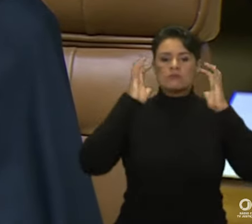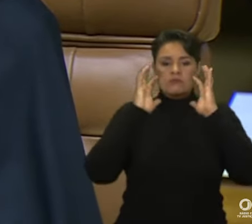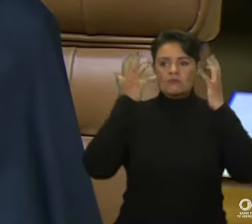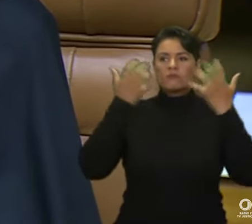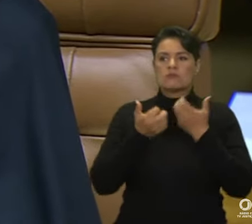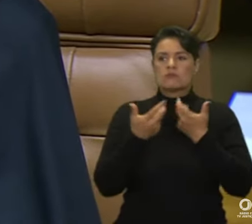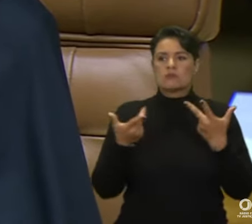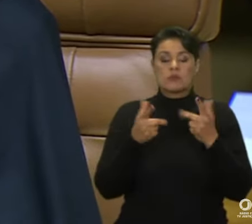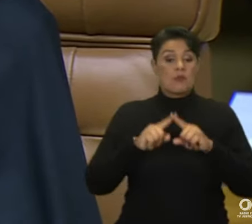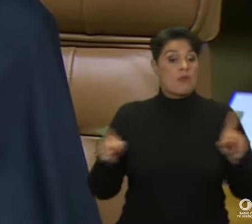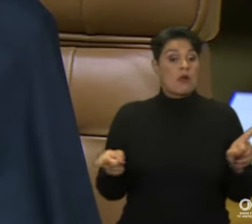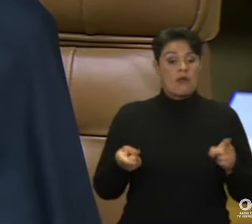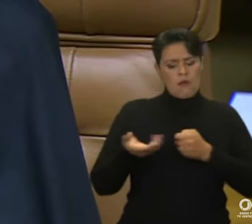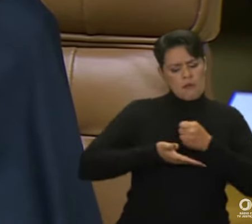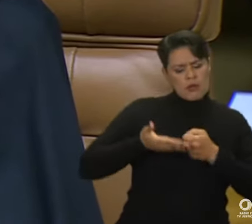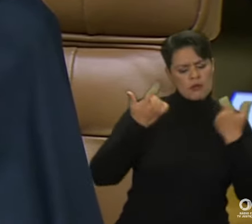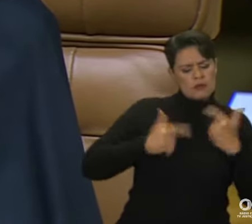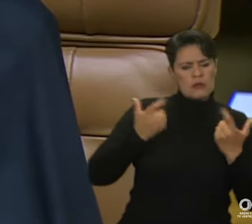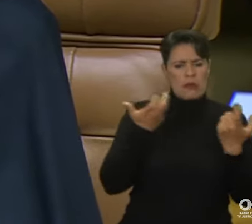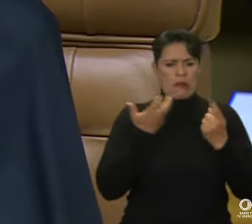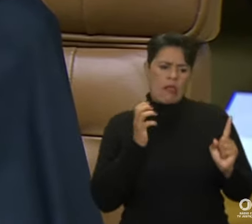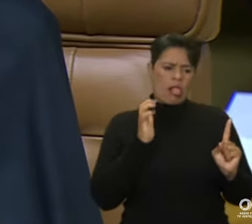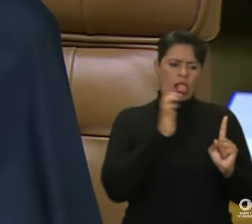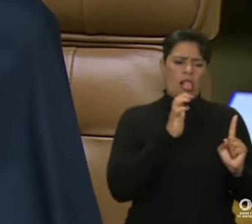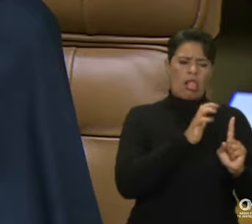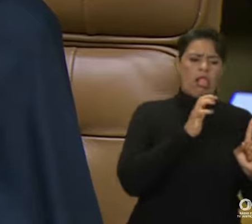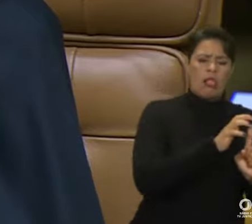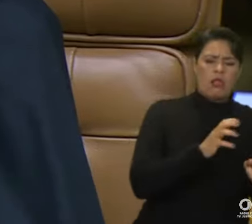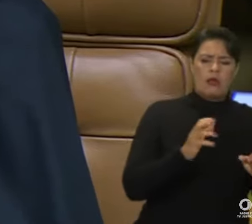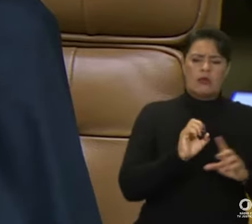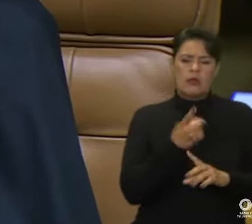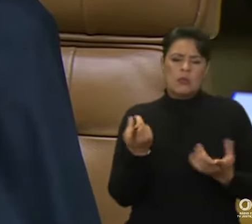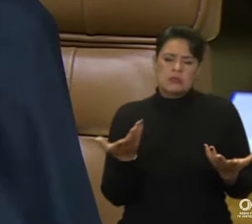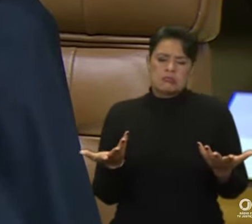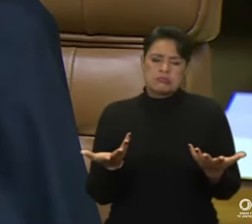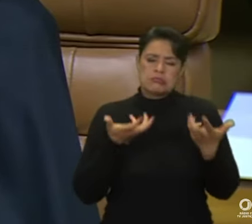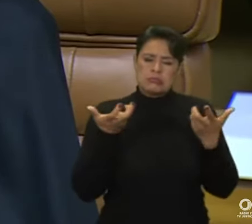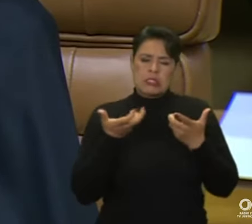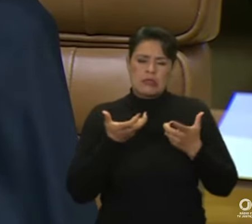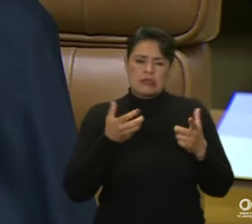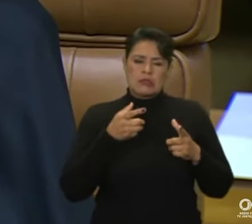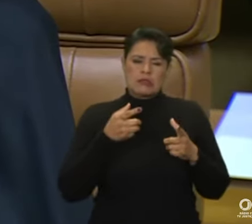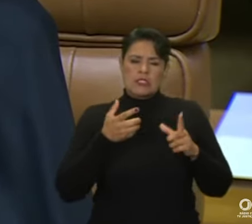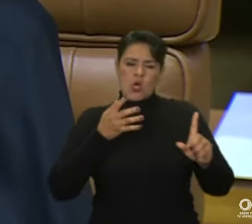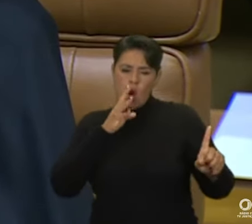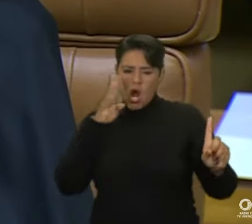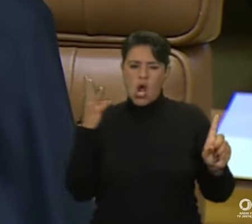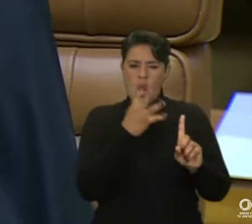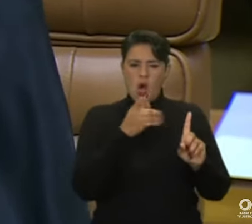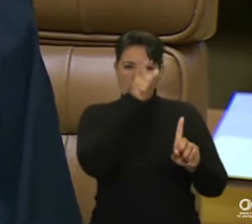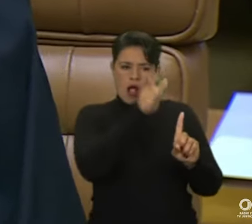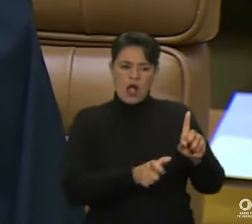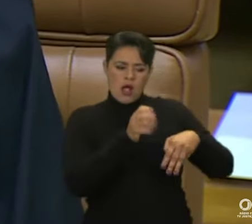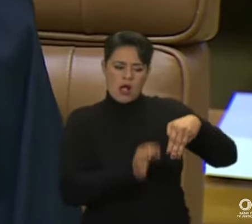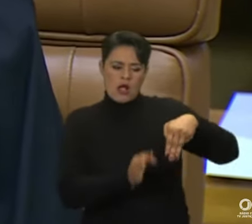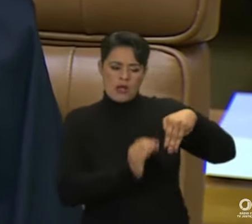de intimidar ou desacreditar um ministro do Supremo deve ser veementemente